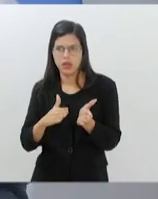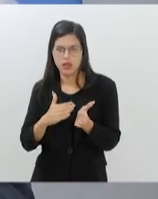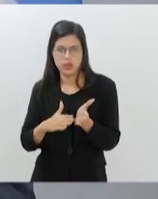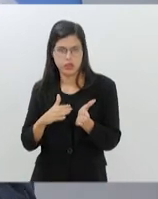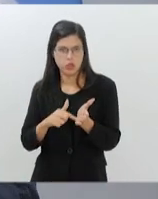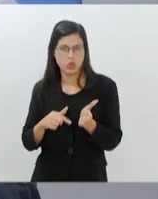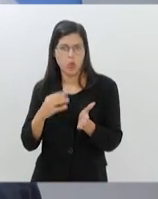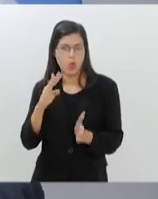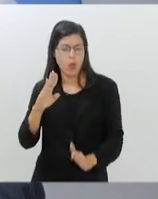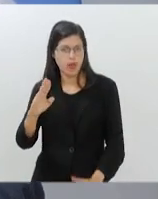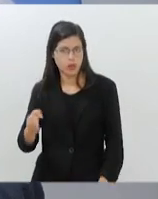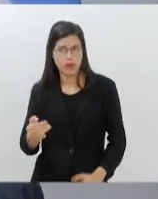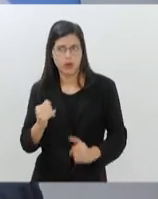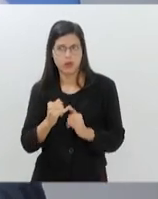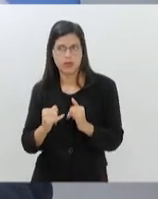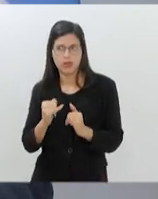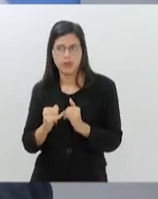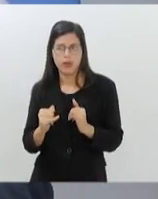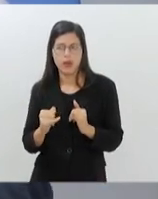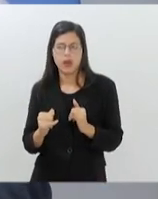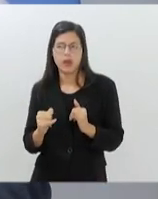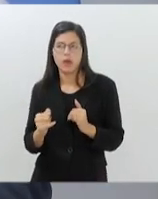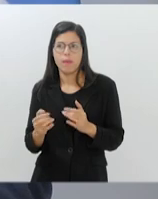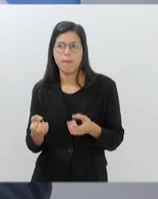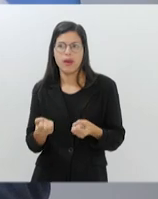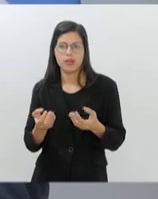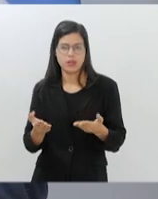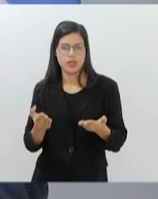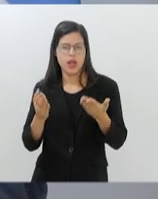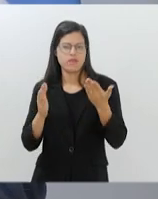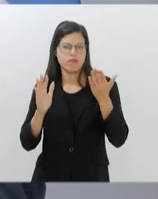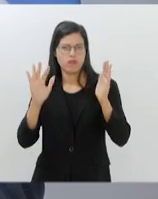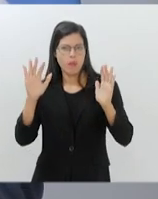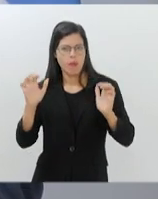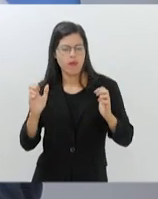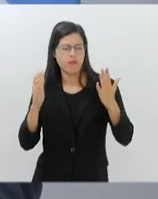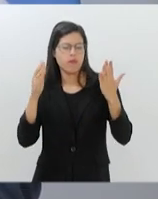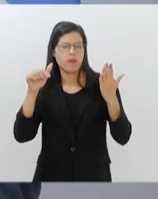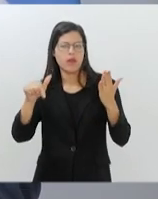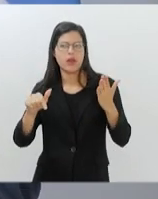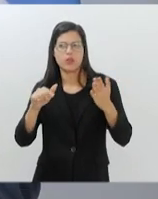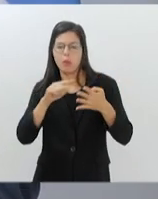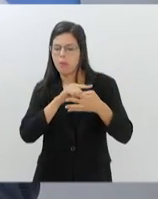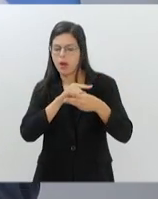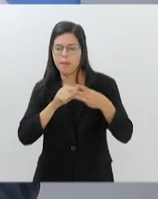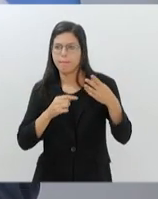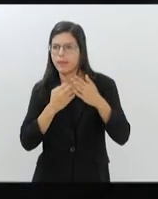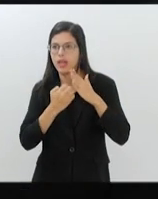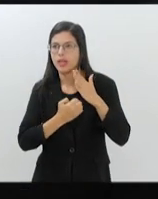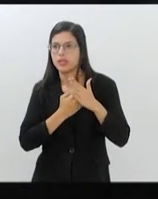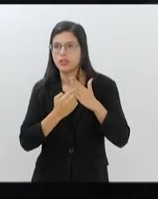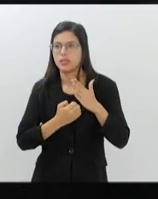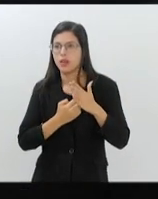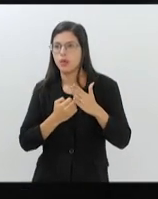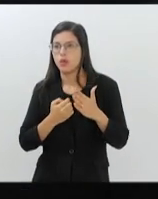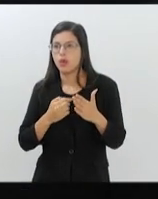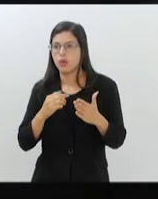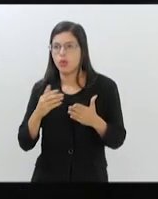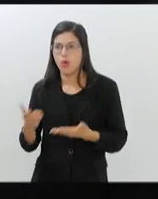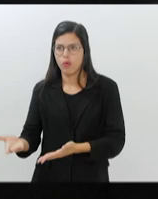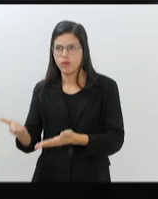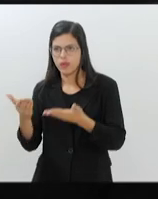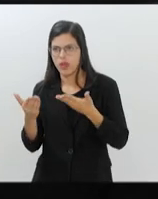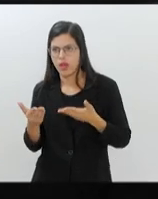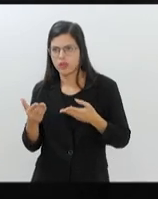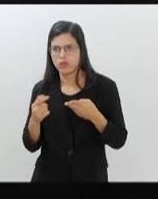festância para iguar PR águas do rio que mais que a senhora falou não quem foi convidado sim águas